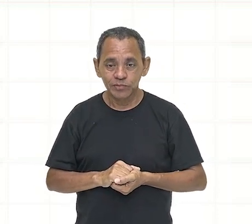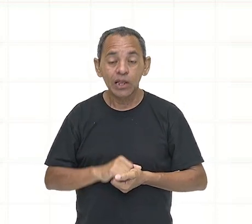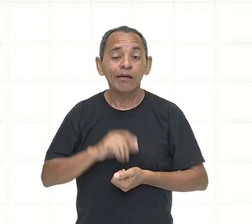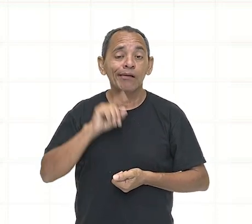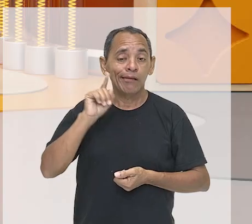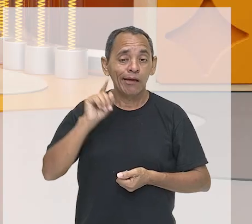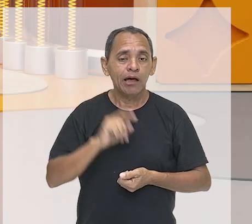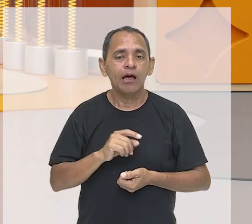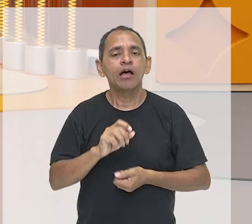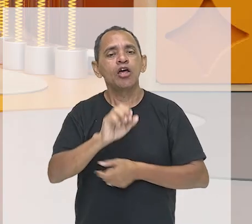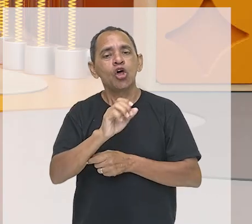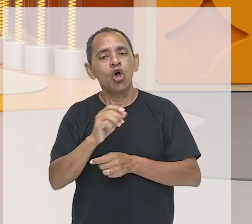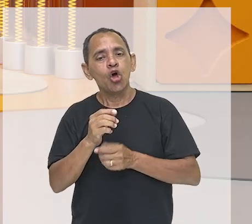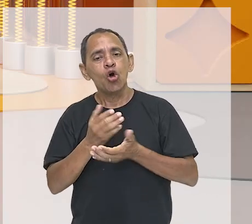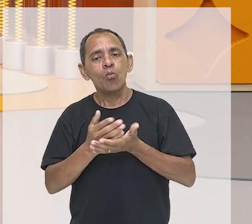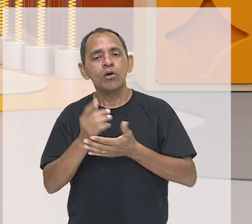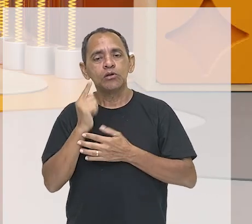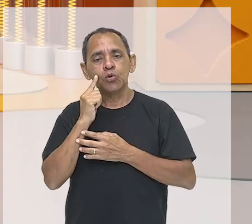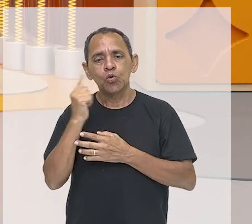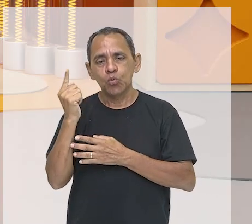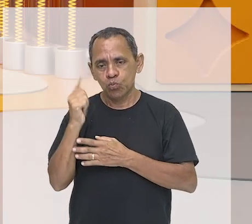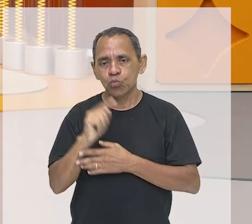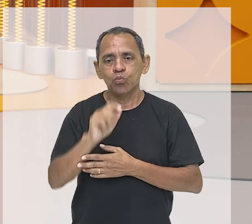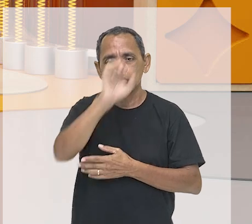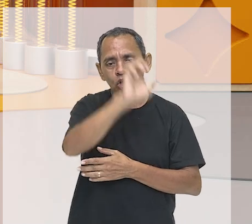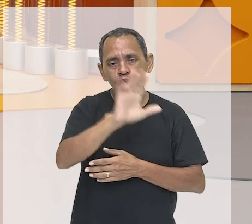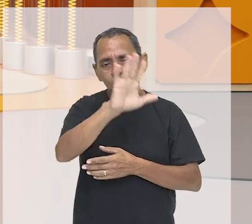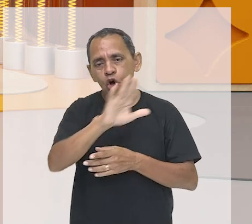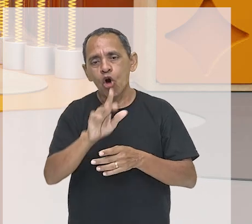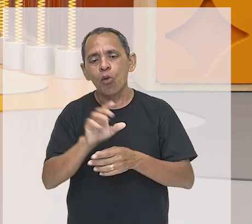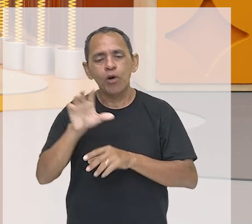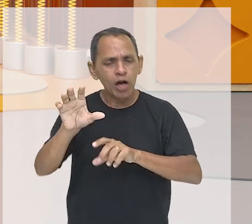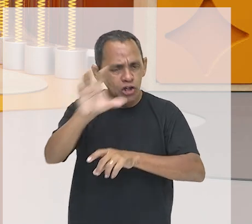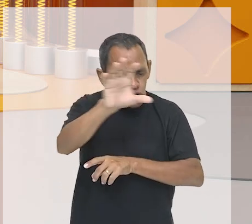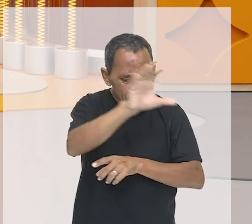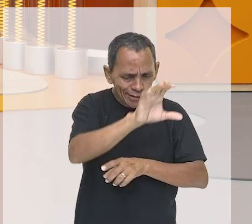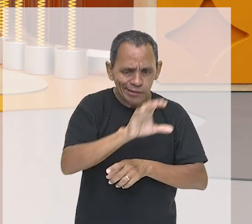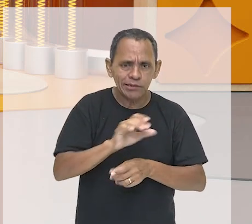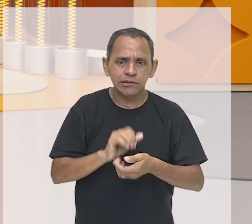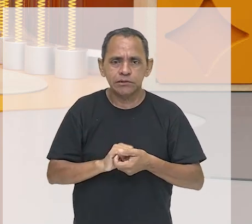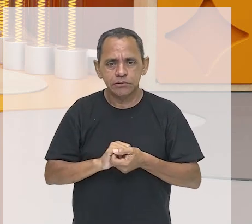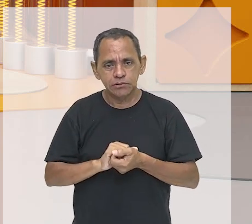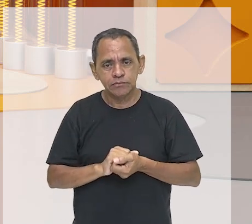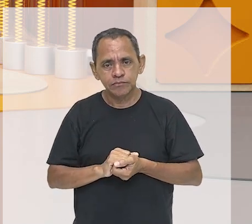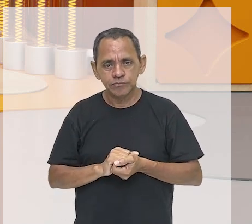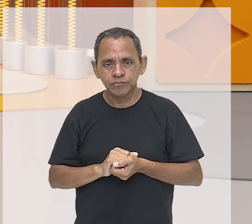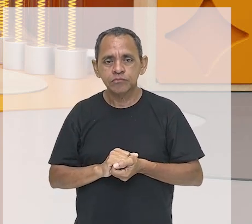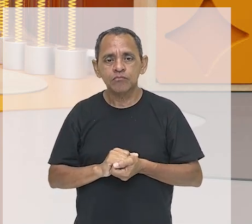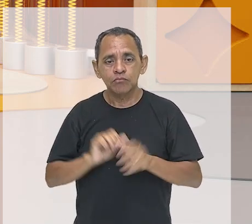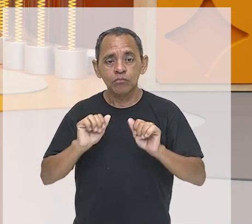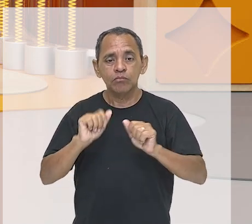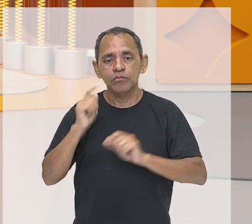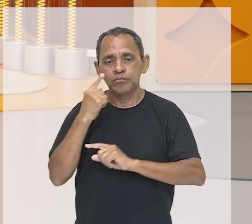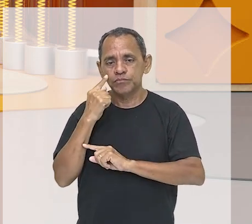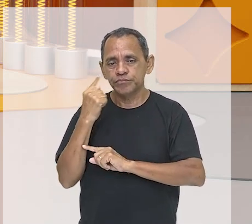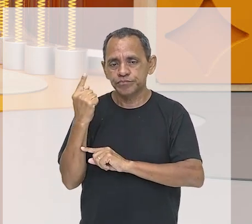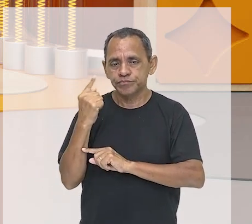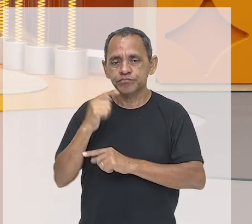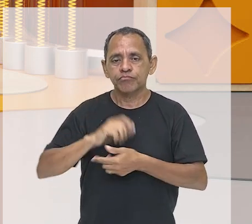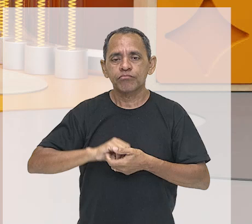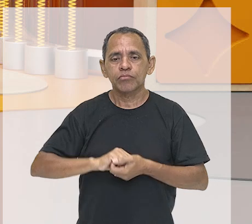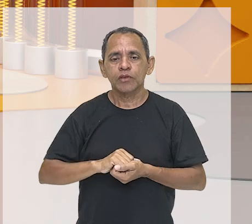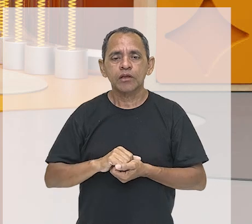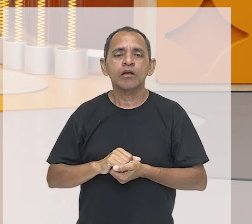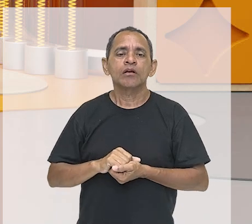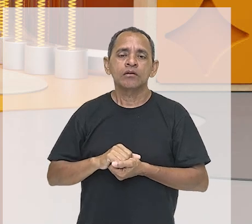gente dá um pulo na Europa. Vamos dar uma olhada primeiro na regionalização da Europa. Então, a gente pode ver aqui, de cor